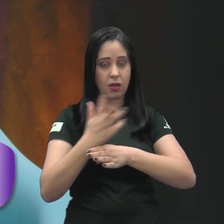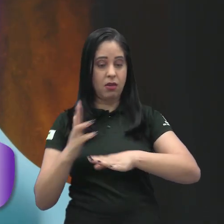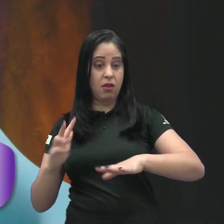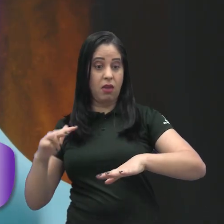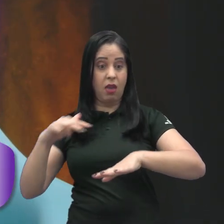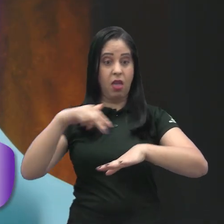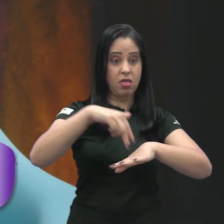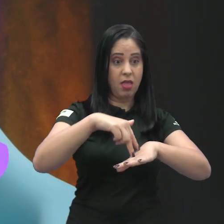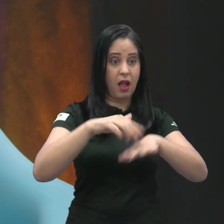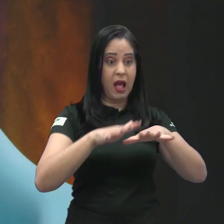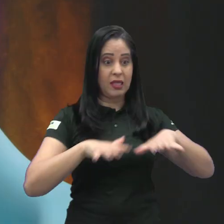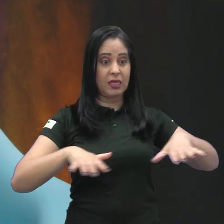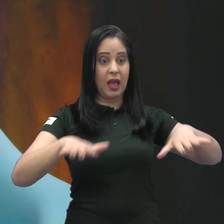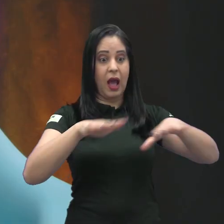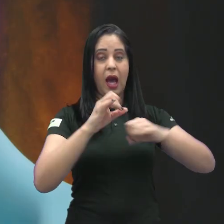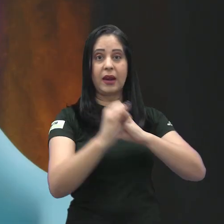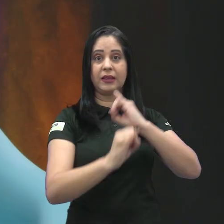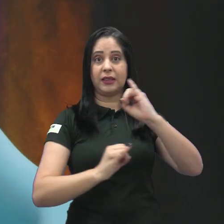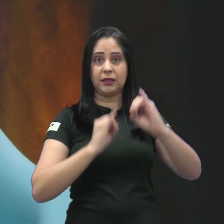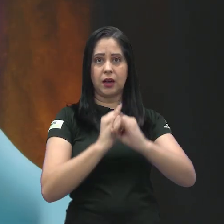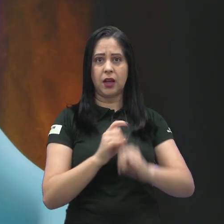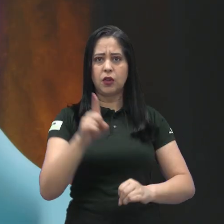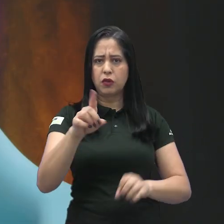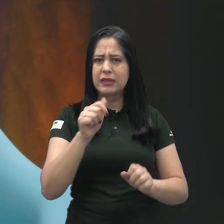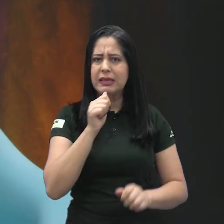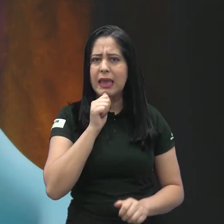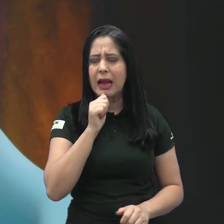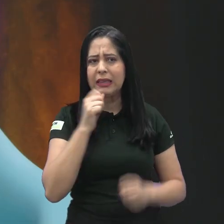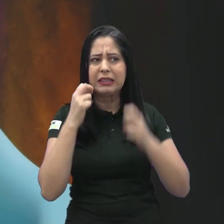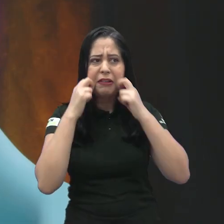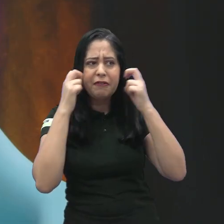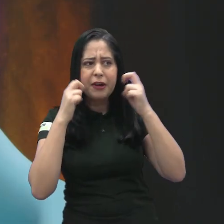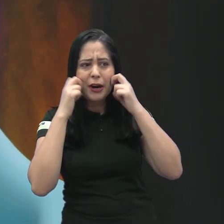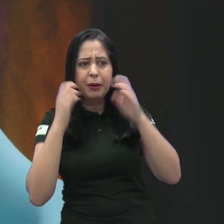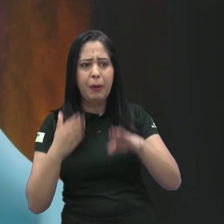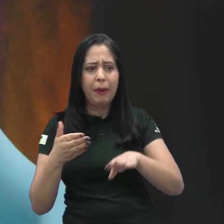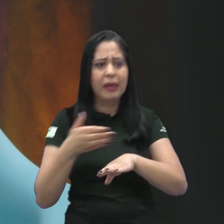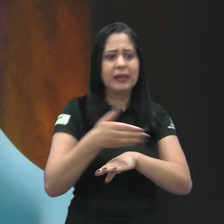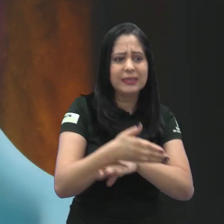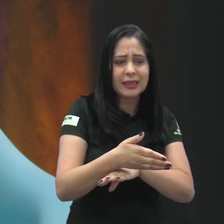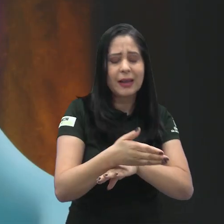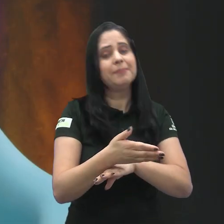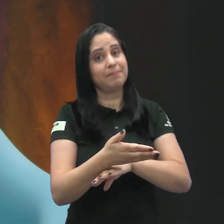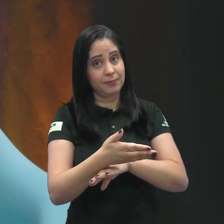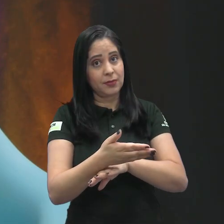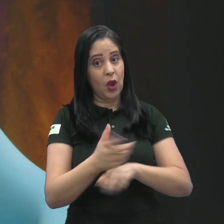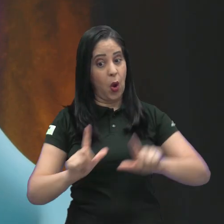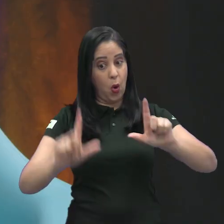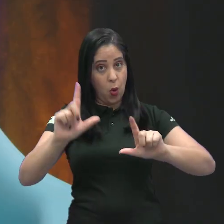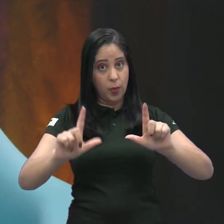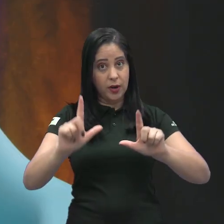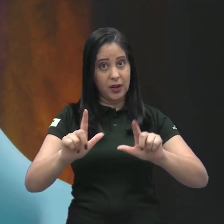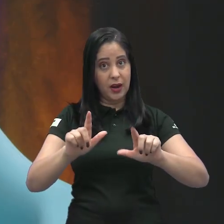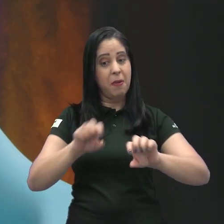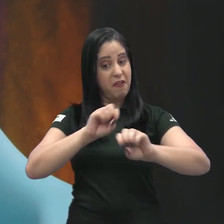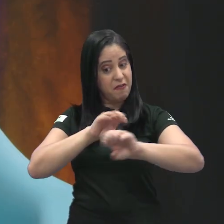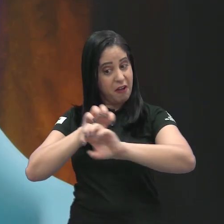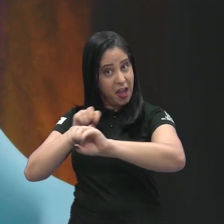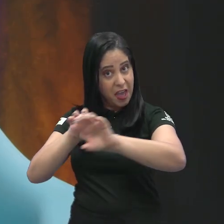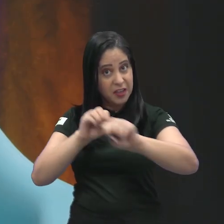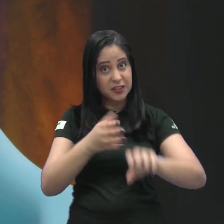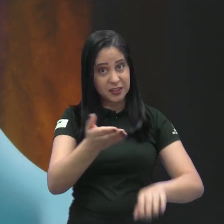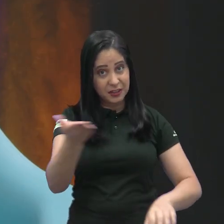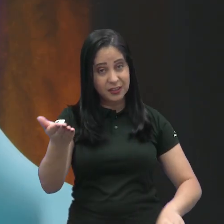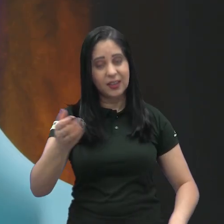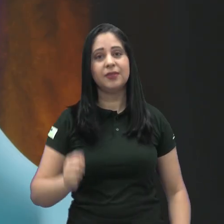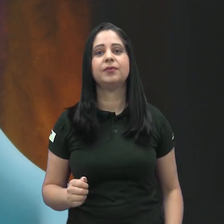sente aquele bloqueio para entrar nas redes sociais ou não sabe como usar esse universo a seu favor, esse programa é para você.